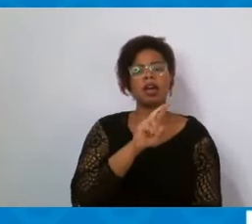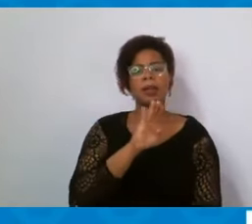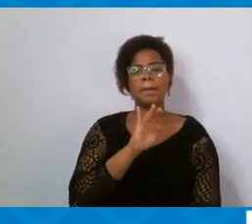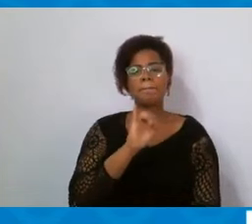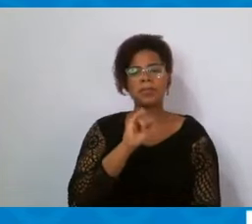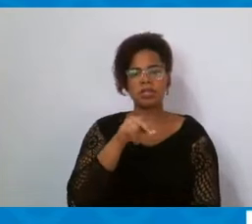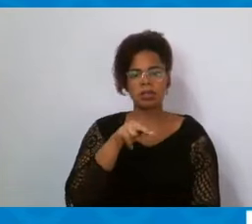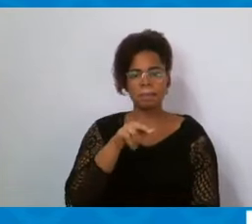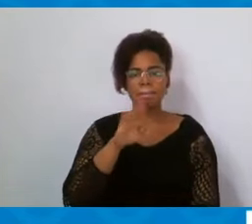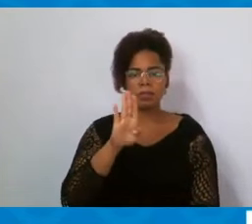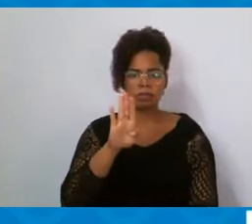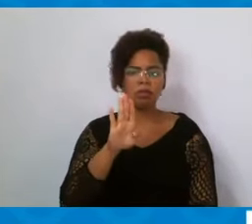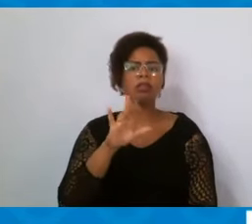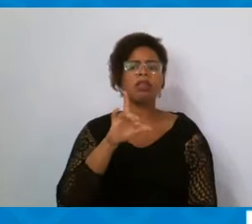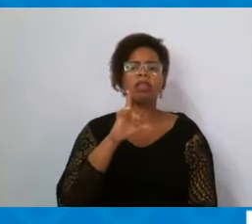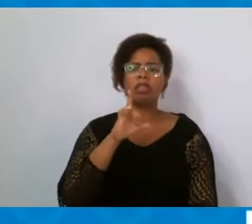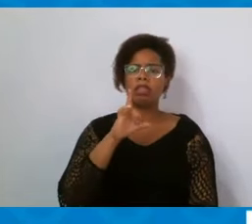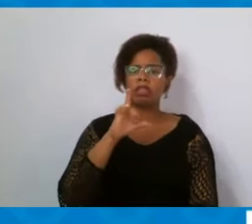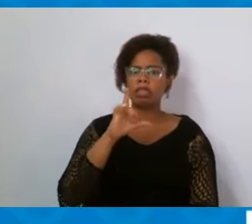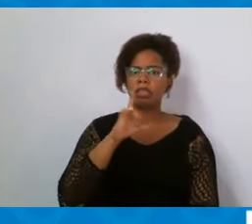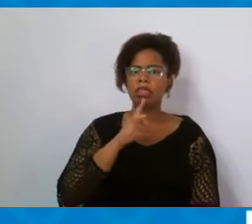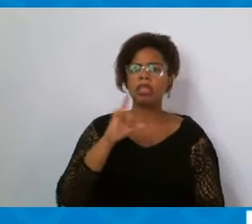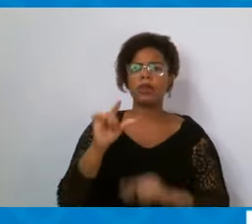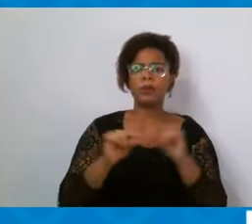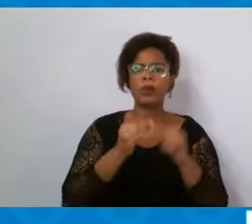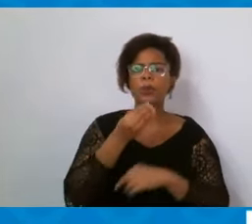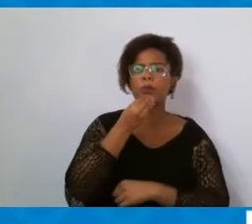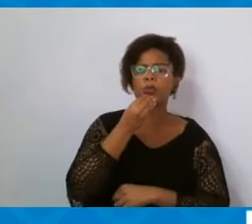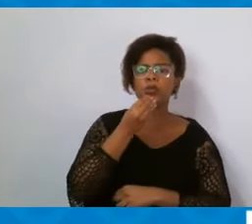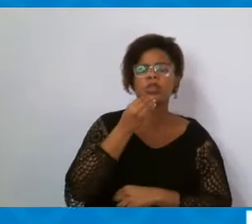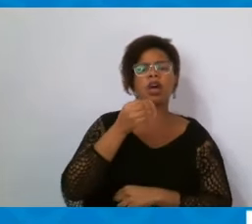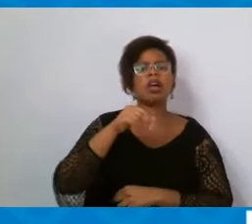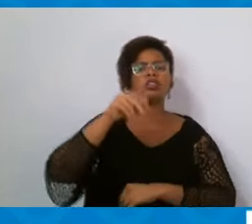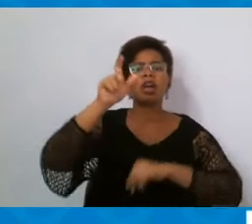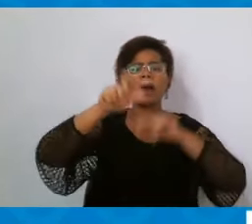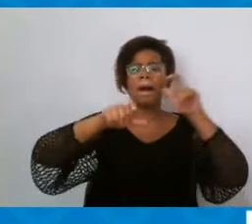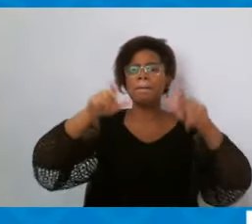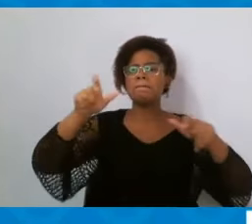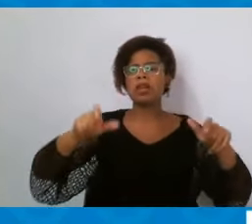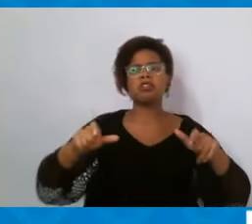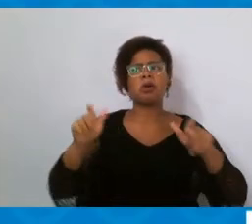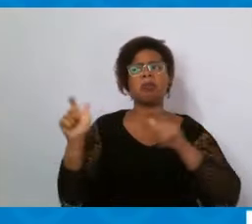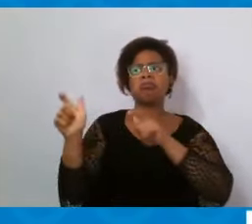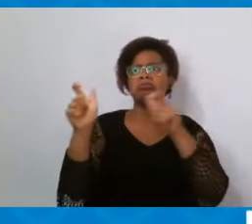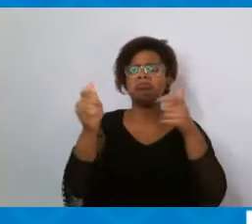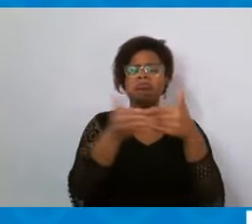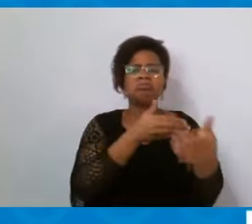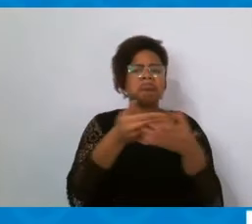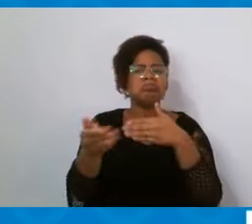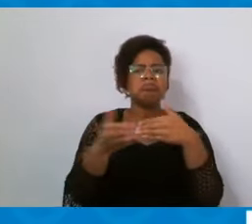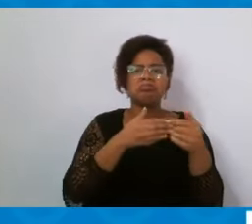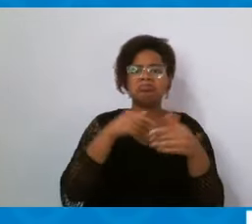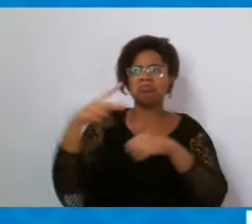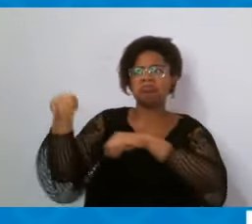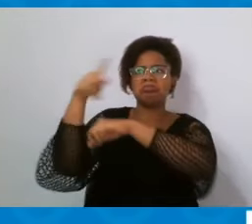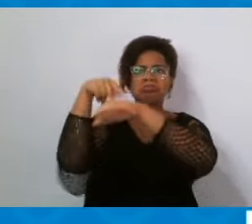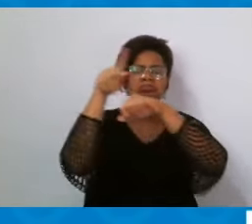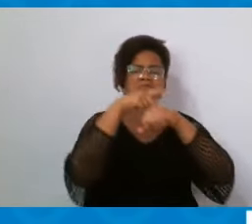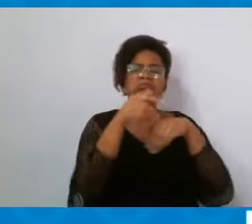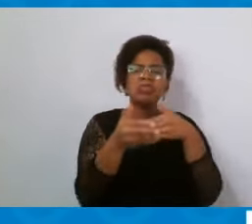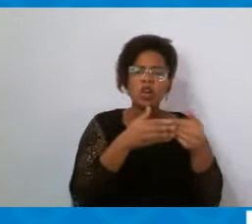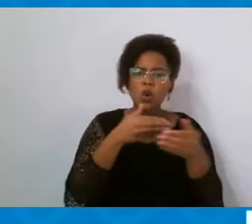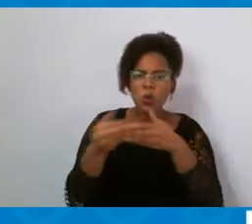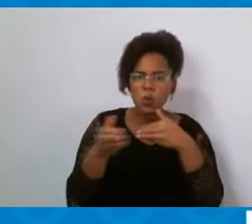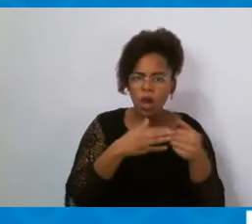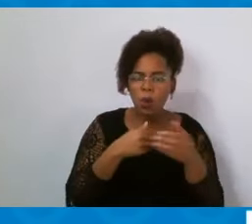do mundo inteiro que ofertam suas casas a desconhecidos. E esses desconhecidos alugam, às vezes, só